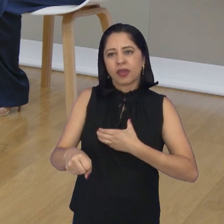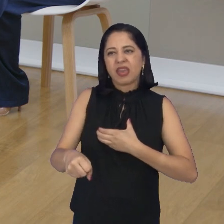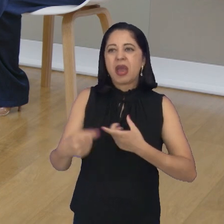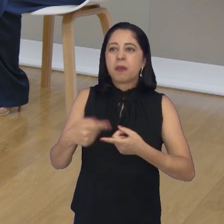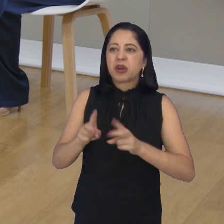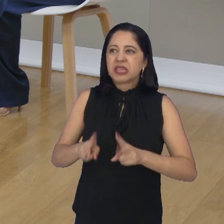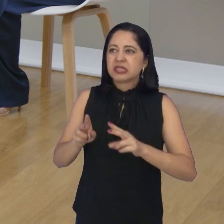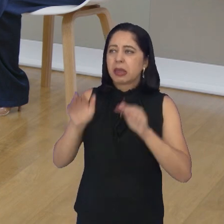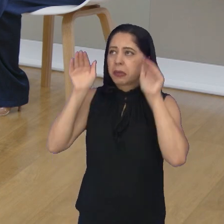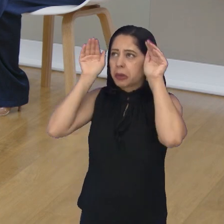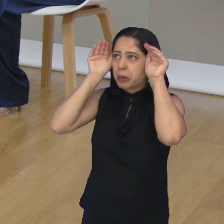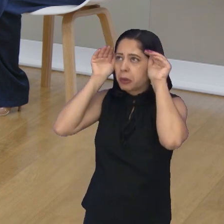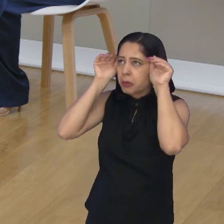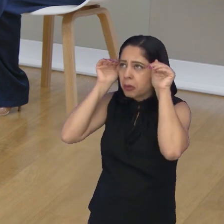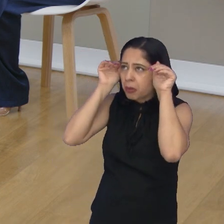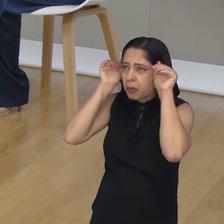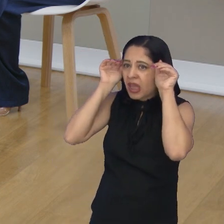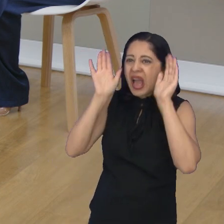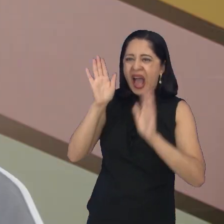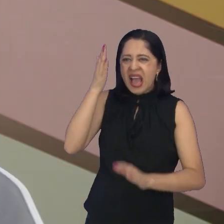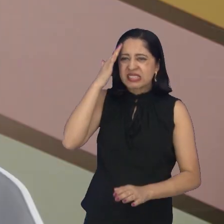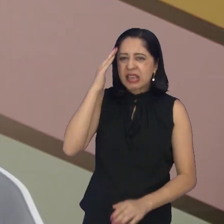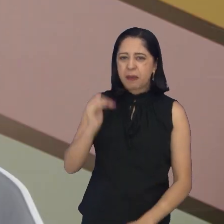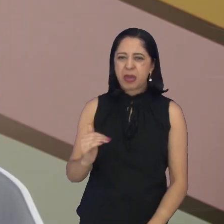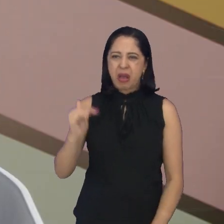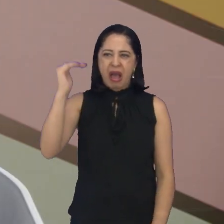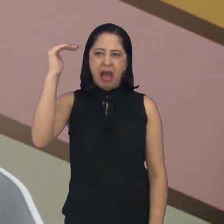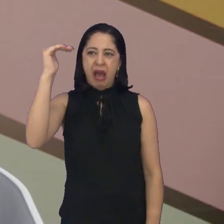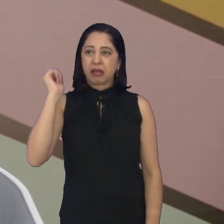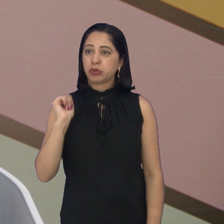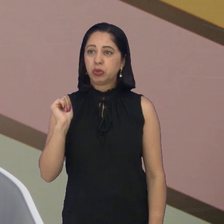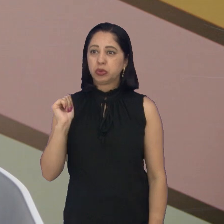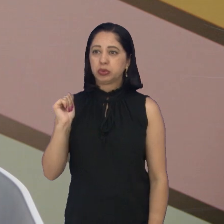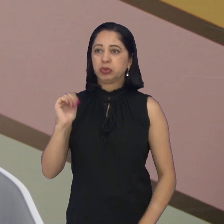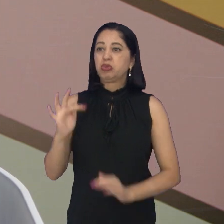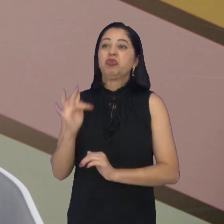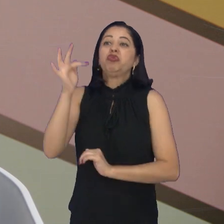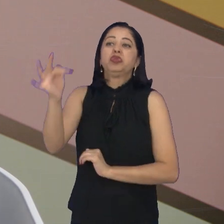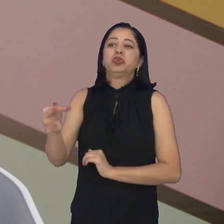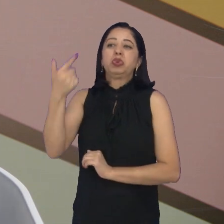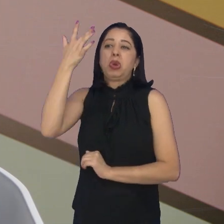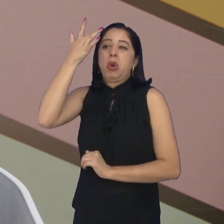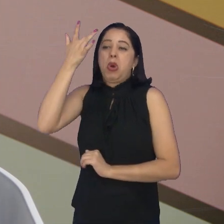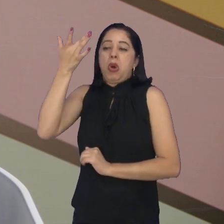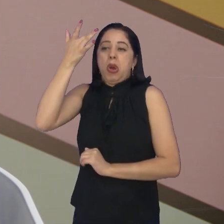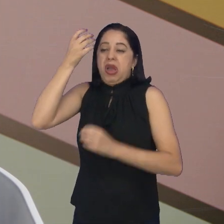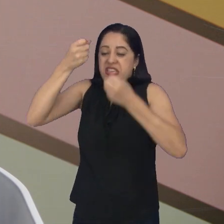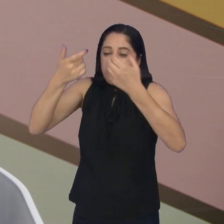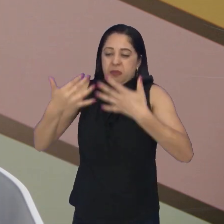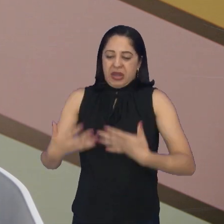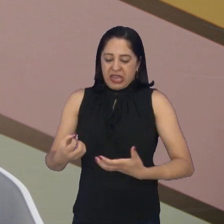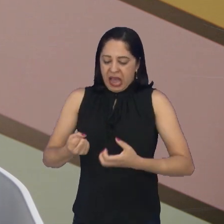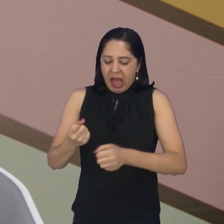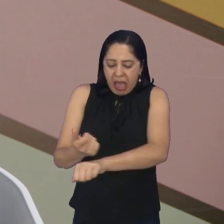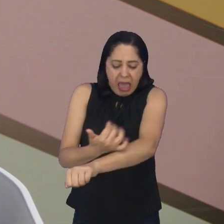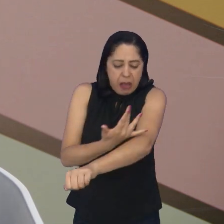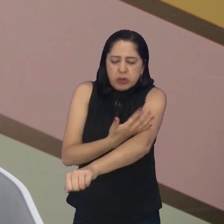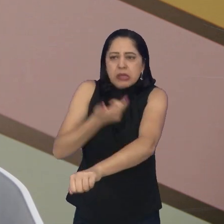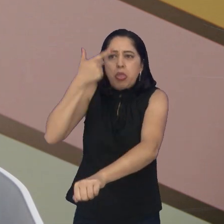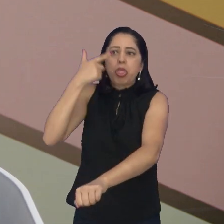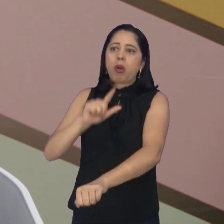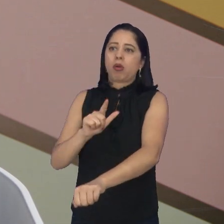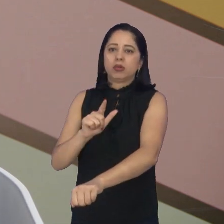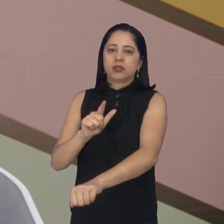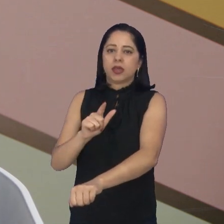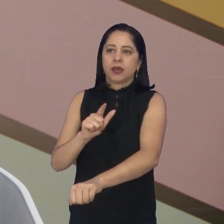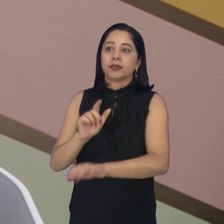agradar o outro, fica aqueles adultos que não sabem nem falar das próprias emoções, e tudo isso foi plantado lá na infância. Então, esse resgate